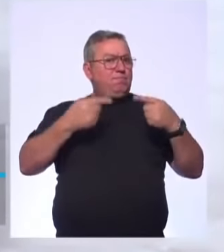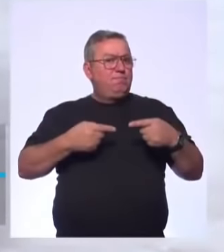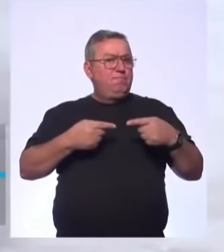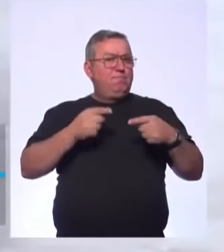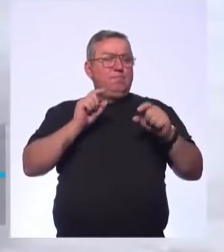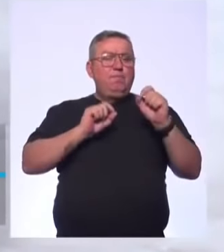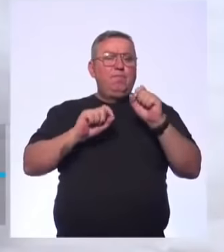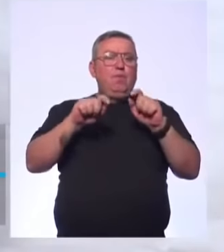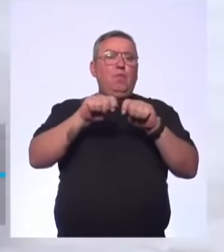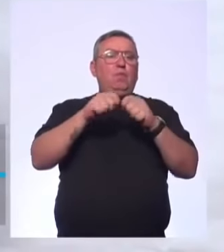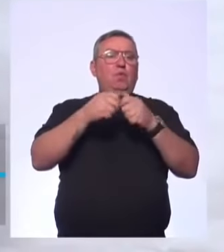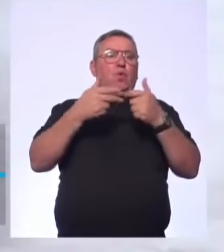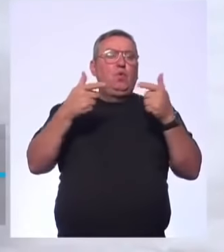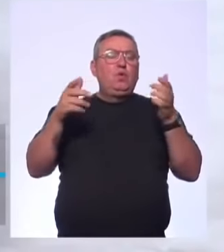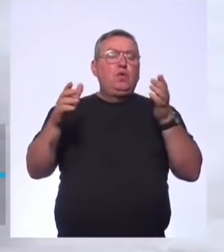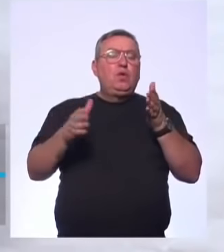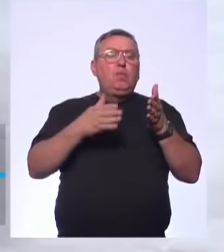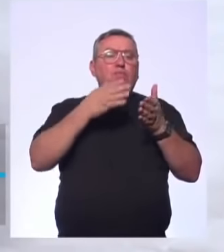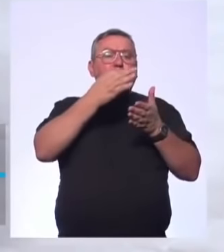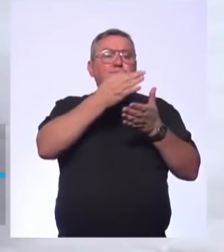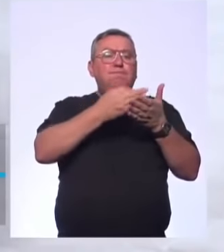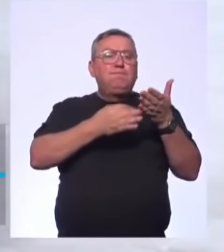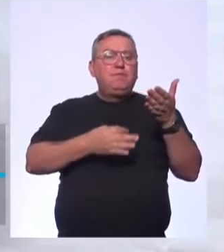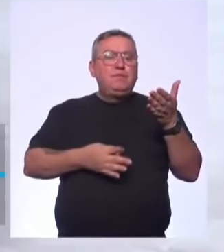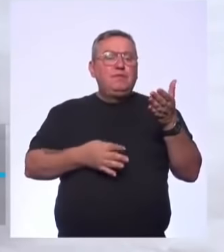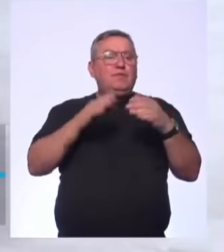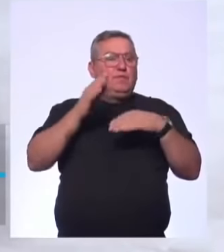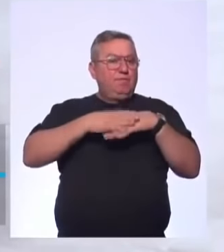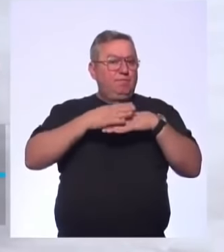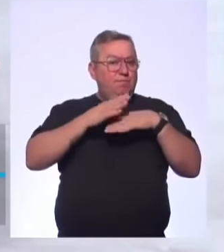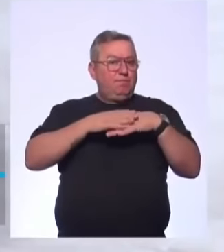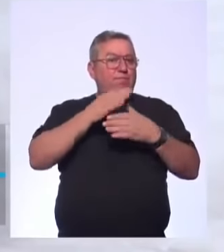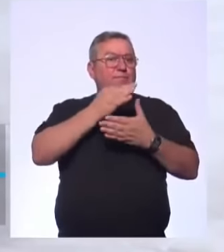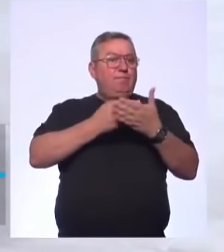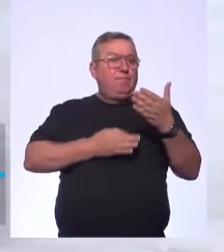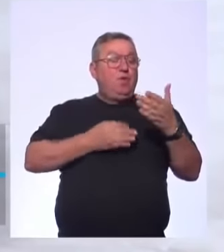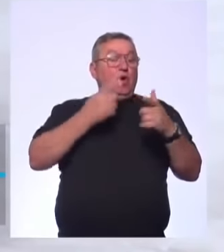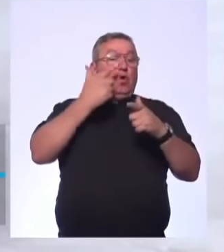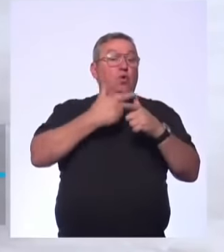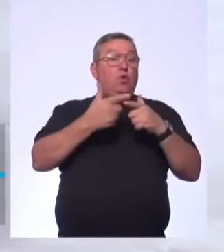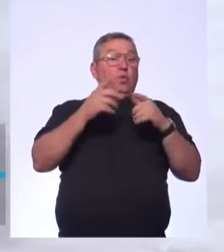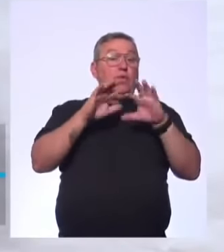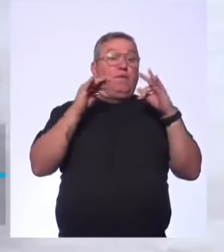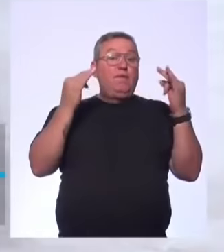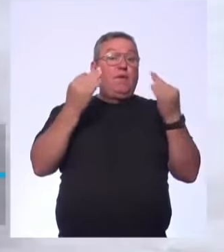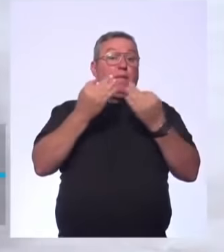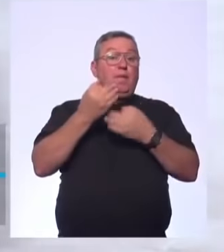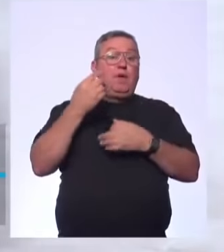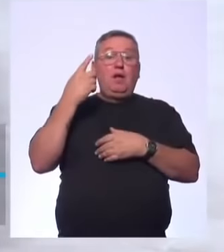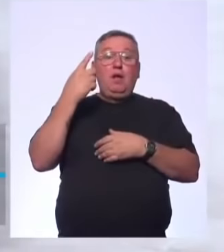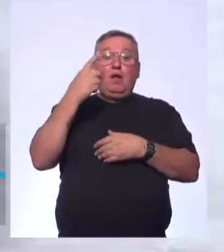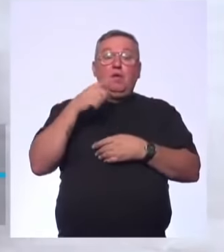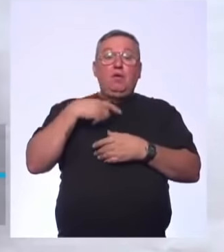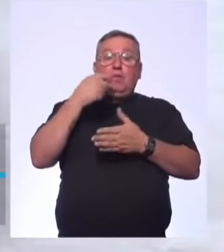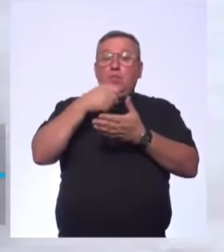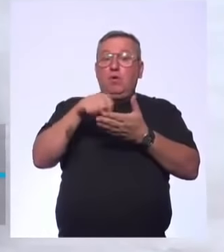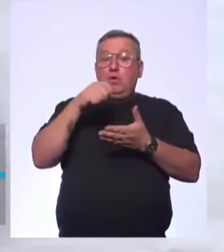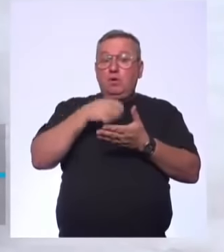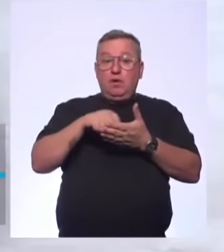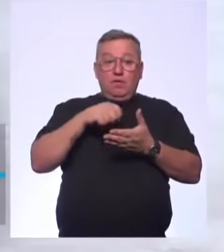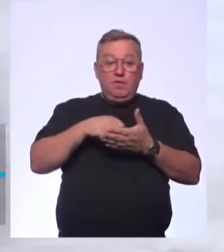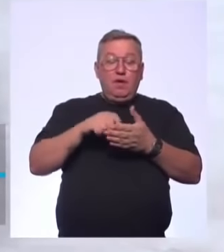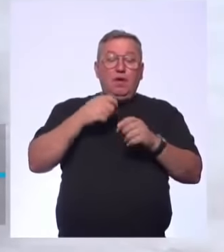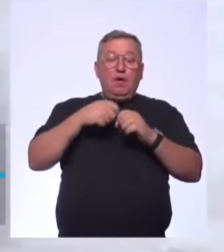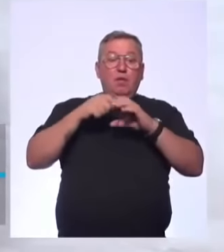Uma produção textual, tá? Sobre a sua família. Você pode escrever, você pode gravar um